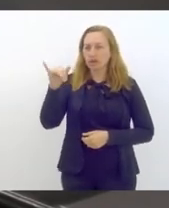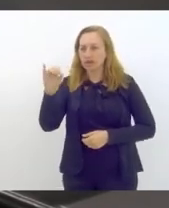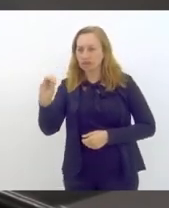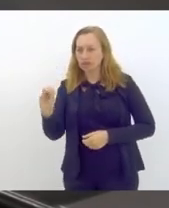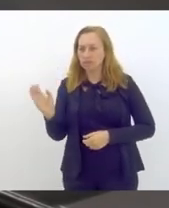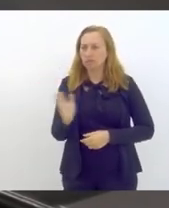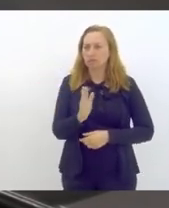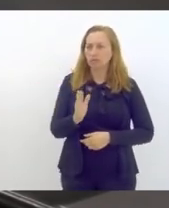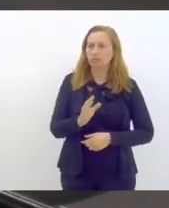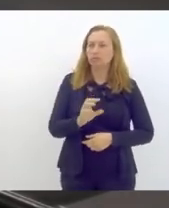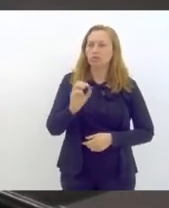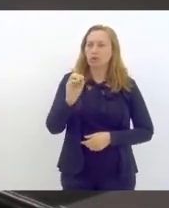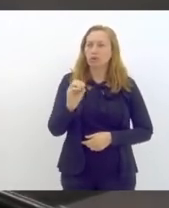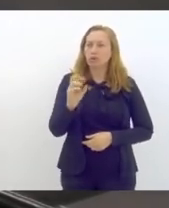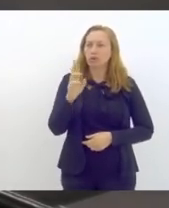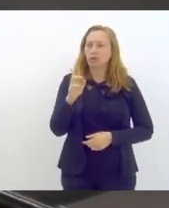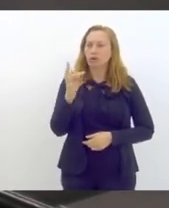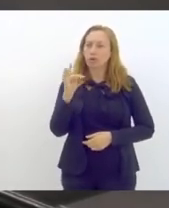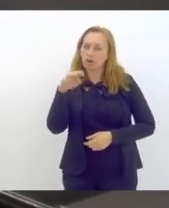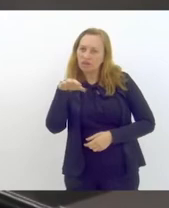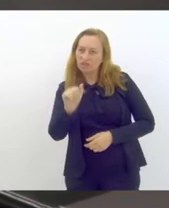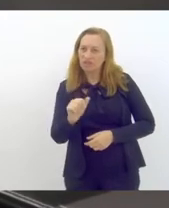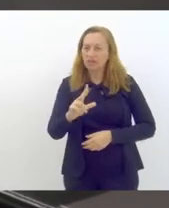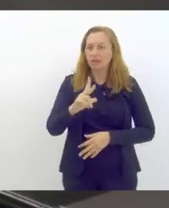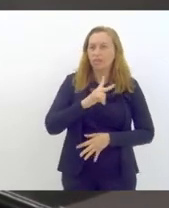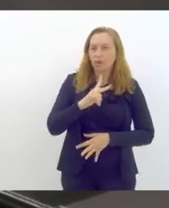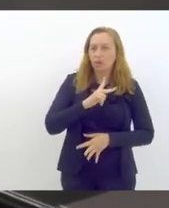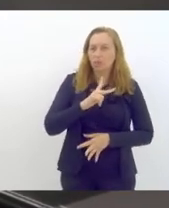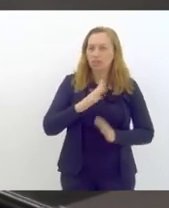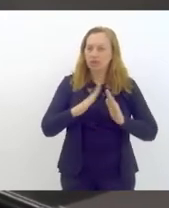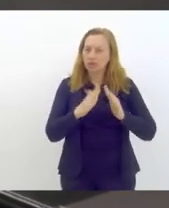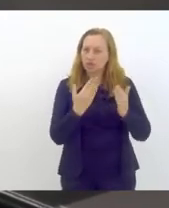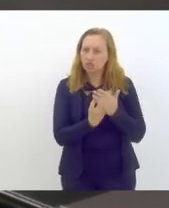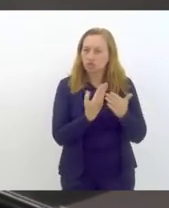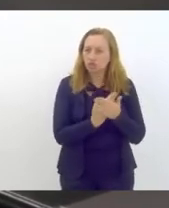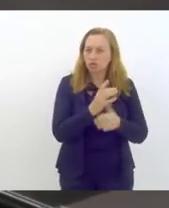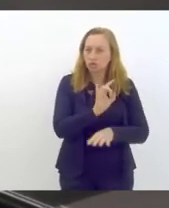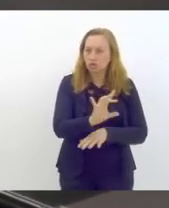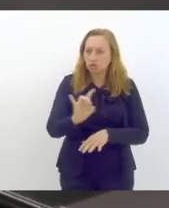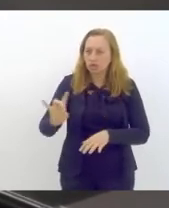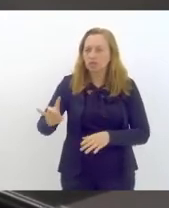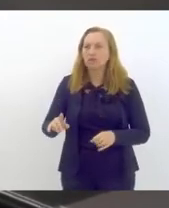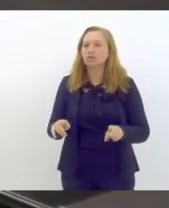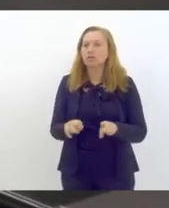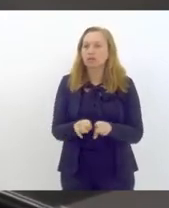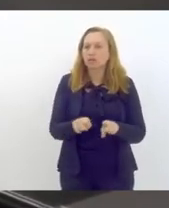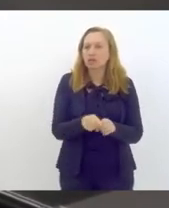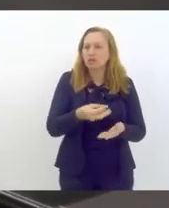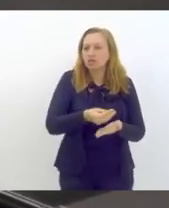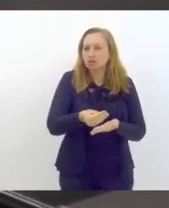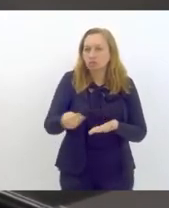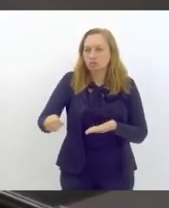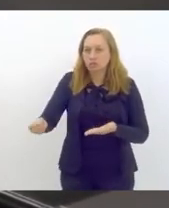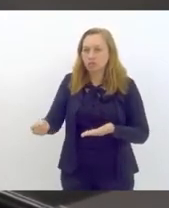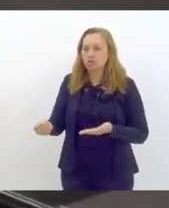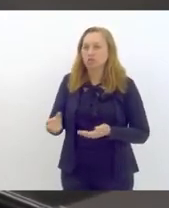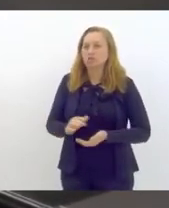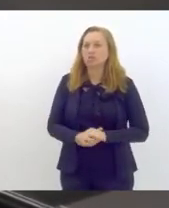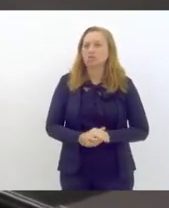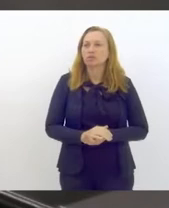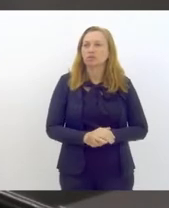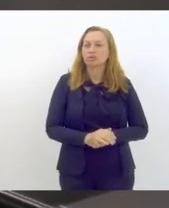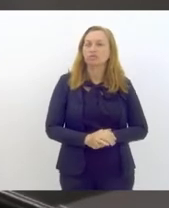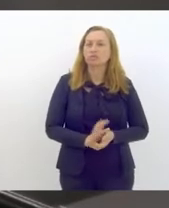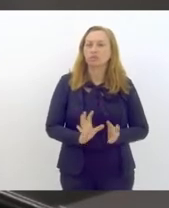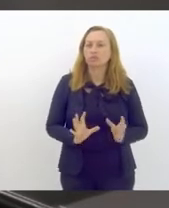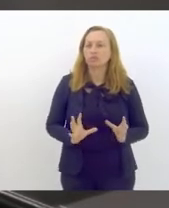destinadas para a própria escola, né? Hortas em cada unidade escolar, mas também ele pode ser distribuído para a comunidade escolar em